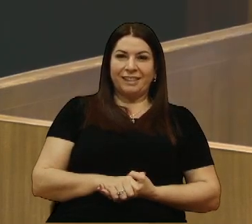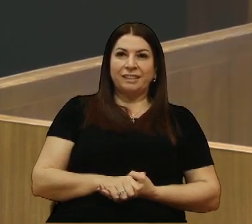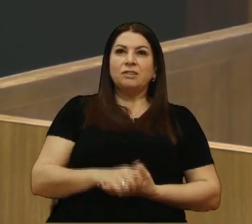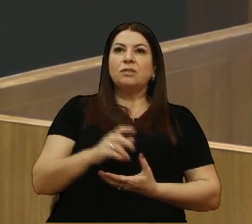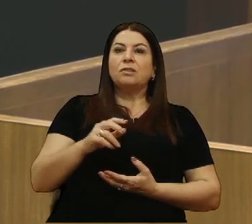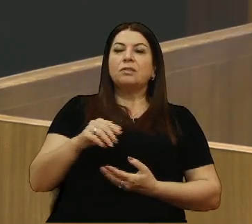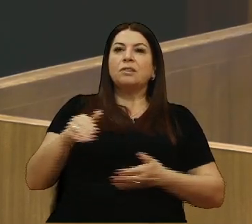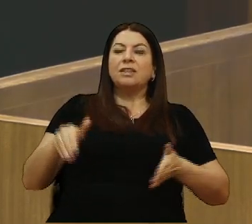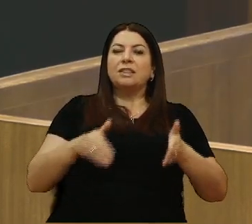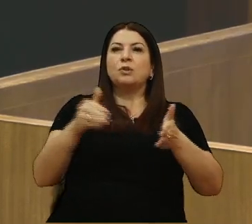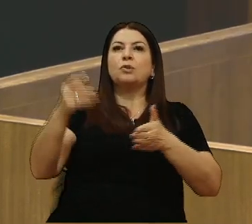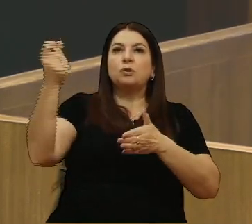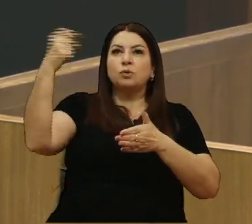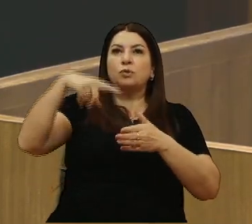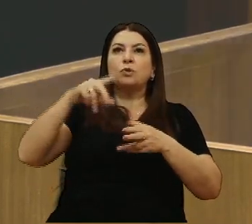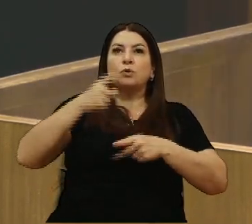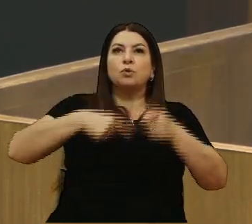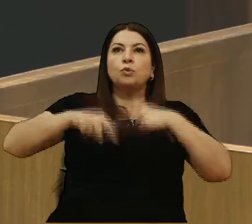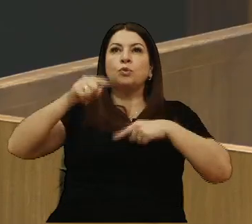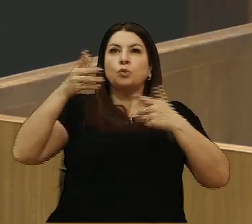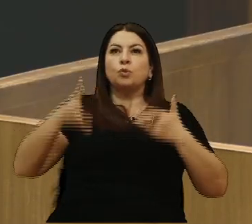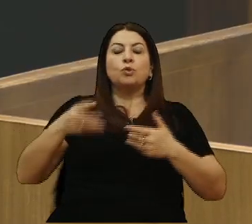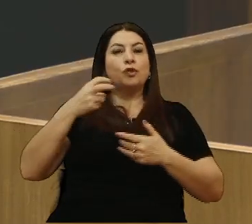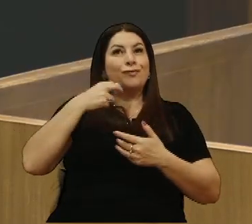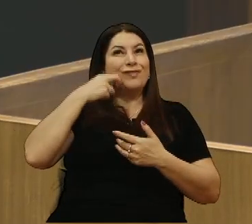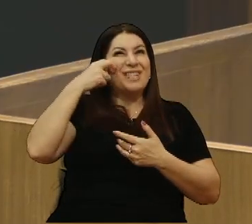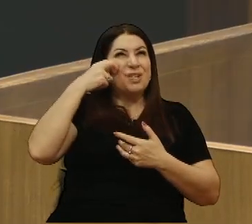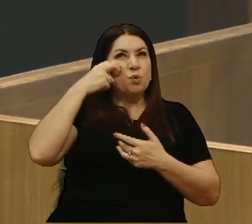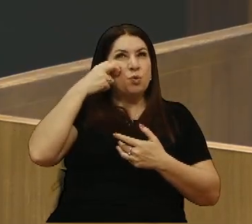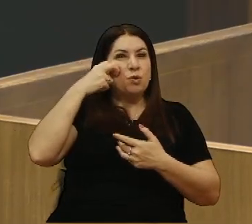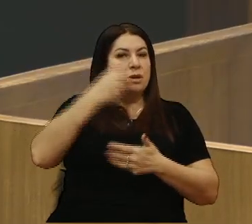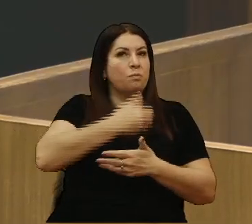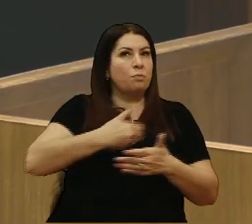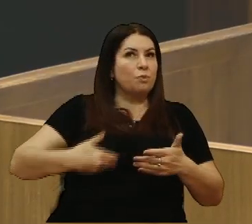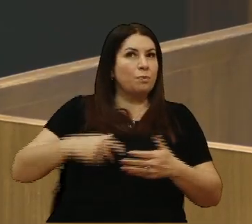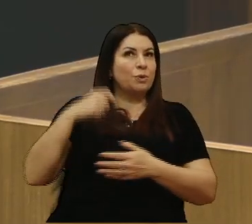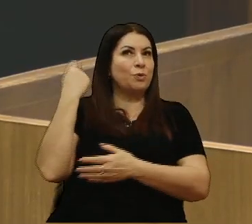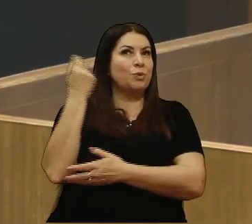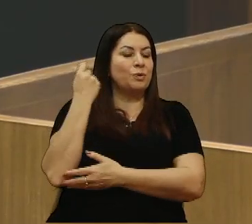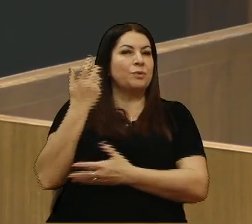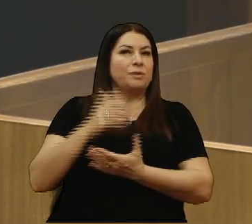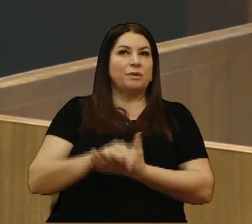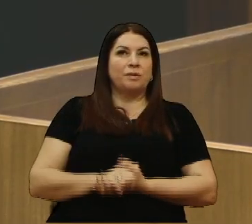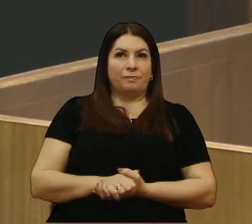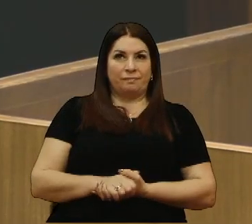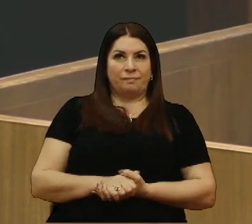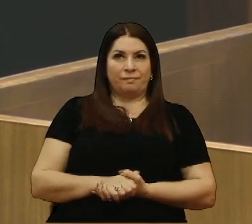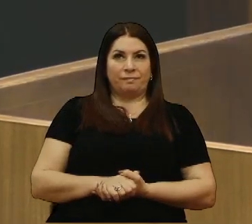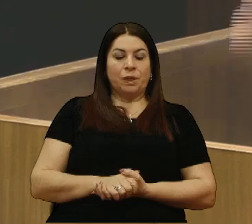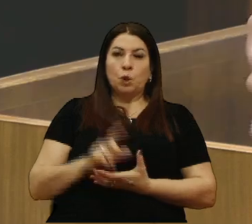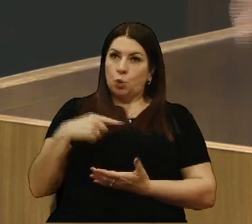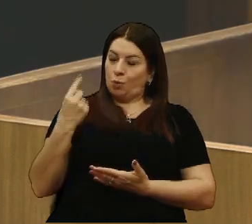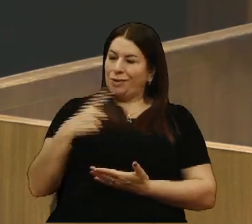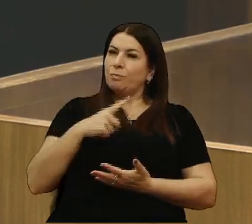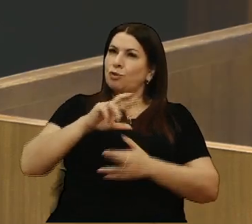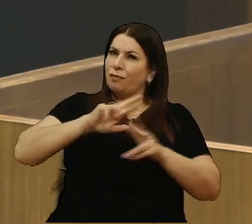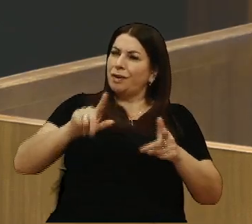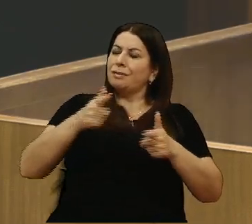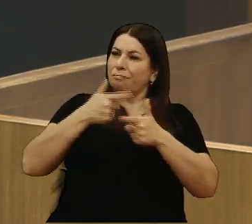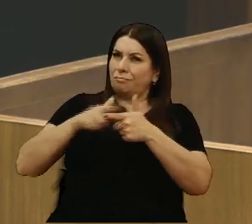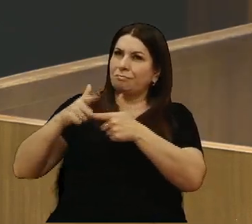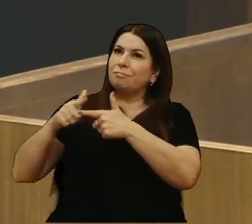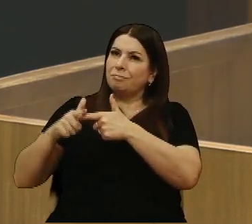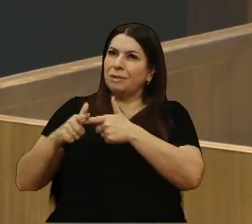A Rota do Sol se tornou hoje a vergonha pública do Rio Grande do Sul. Nós temos vários